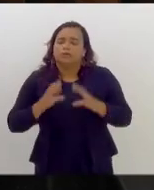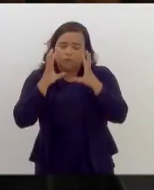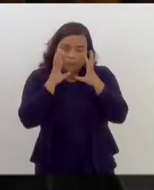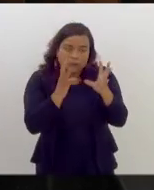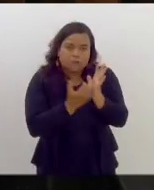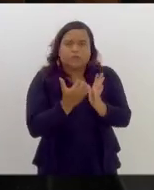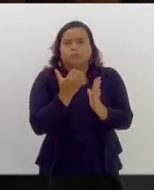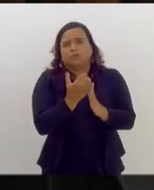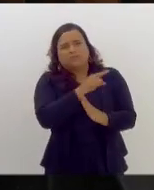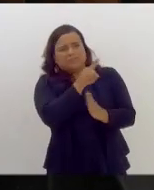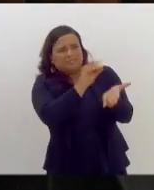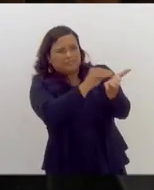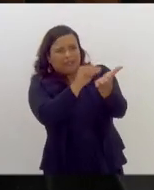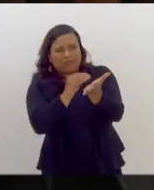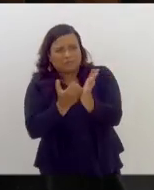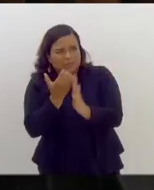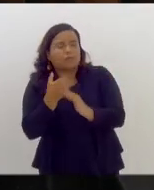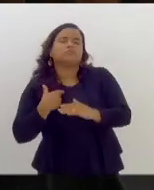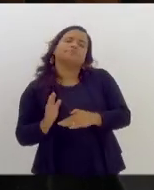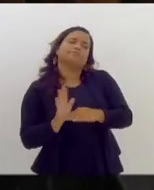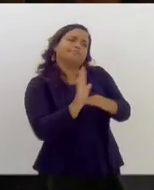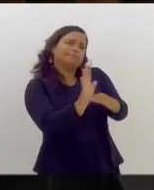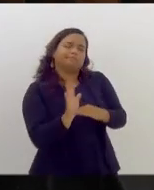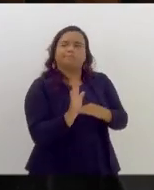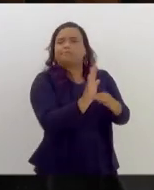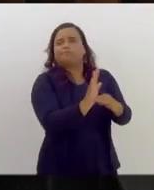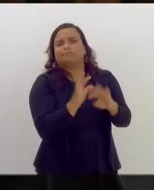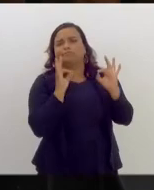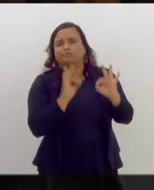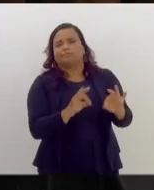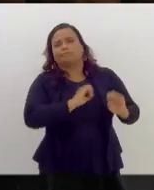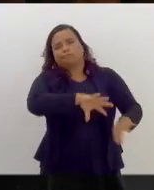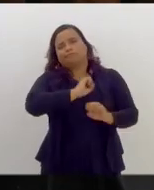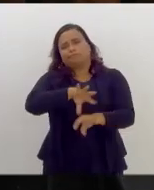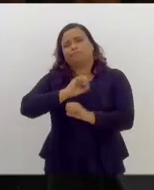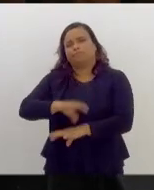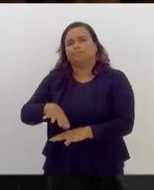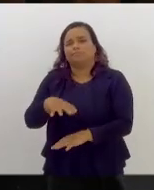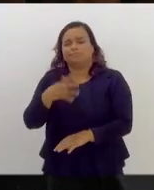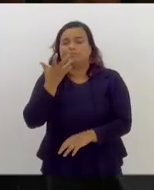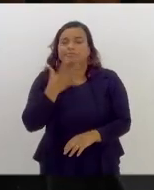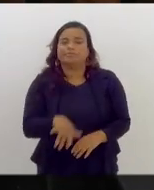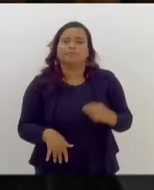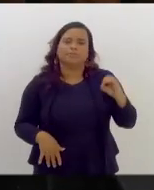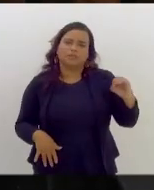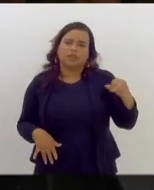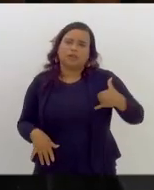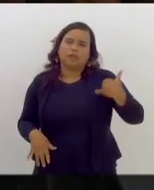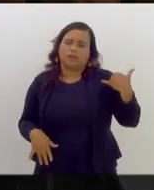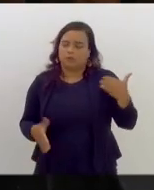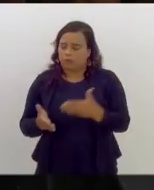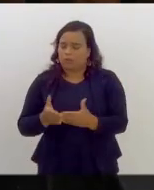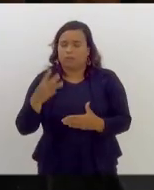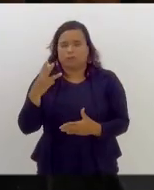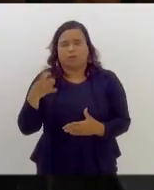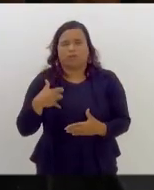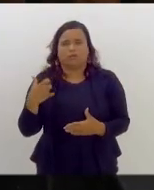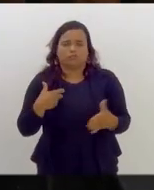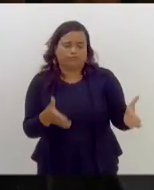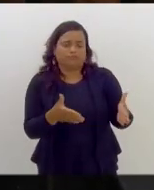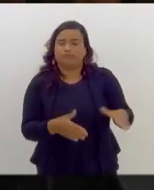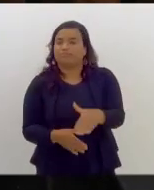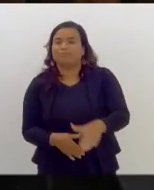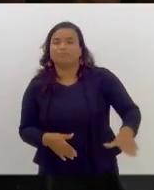comprometidos economicamente, para garantir a educação infantil de 0 a 3 anos. Luiz Paulo, crianças de 0 a 3 anos no